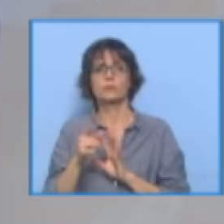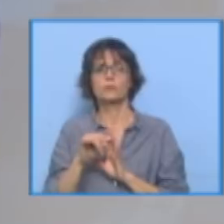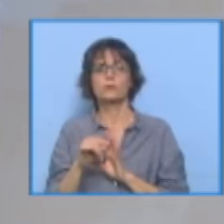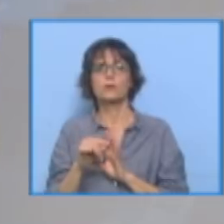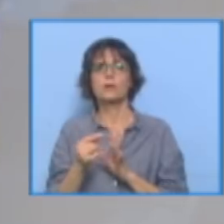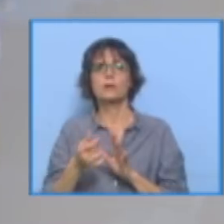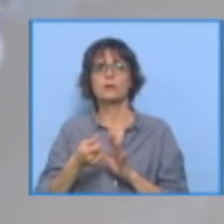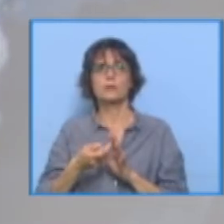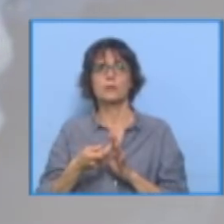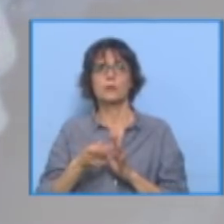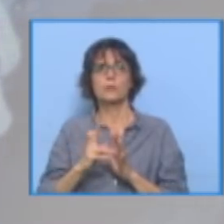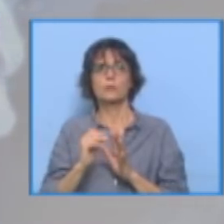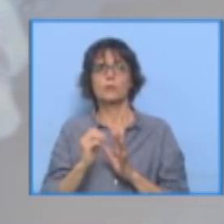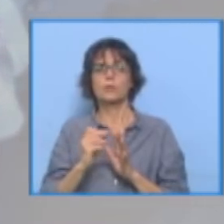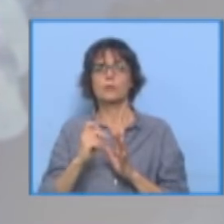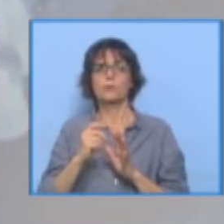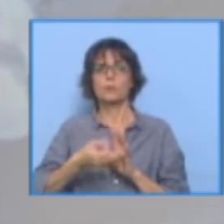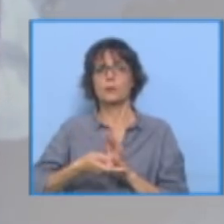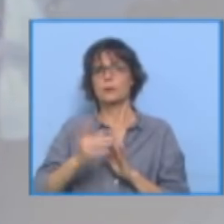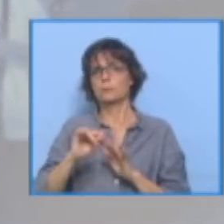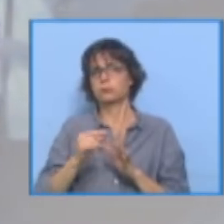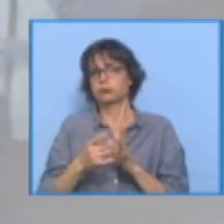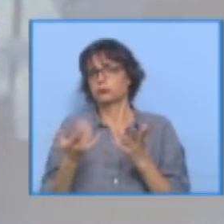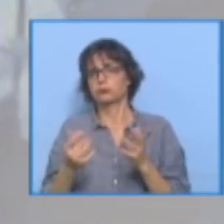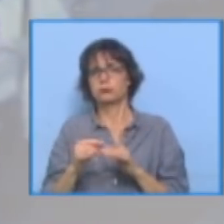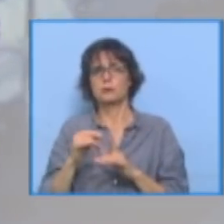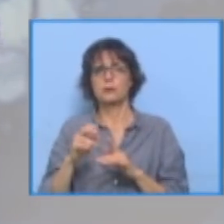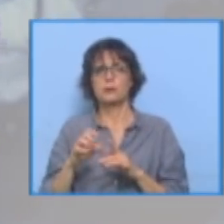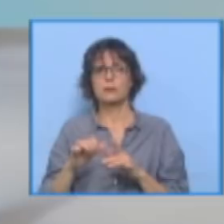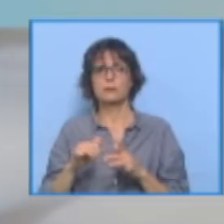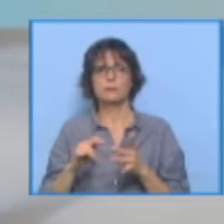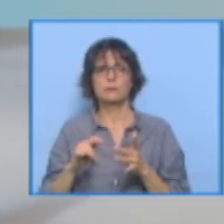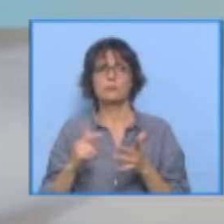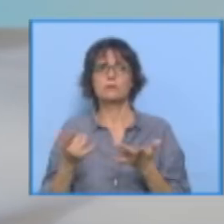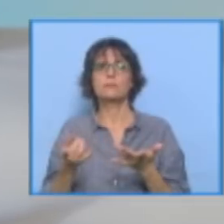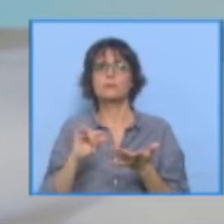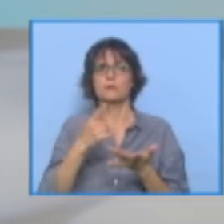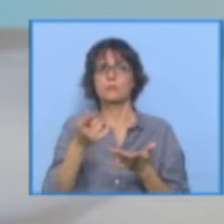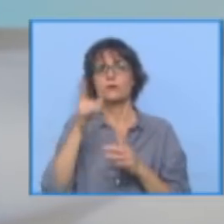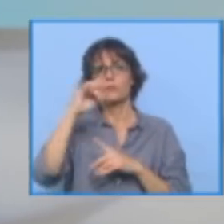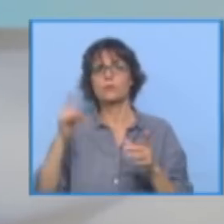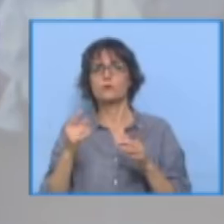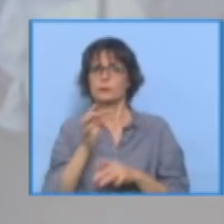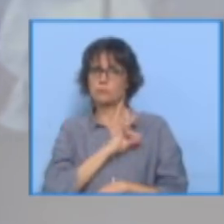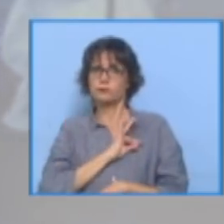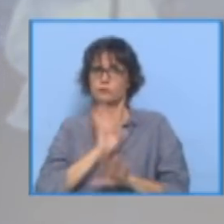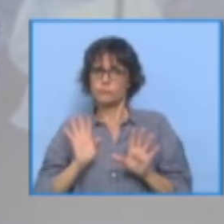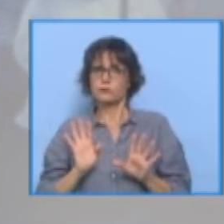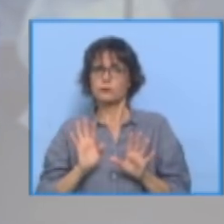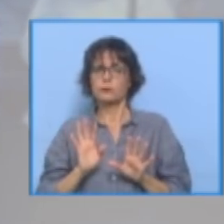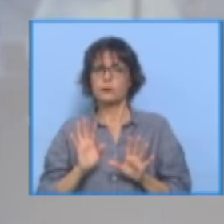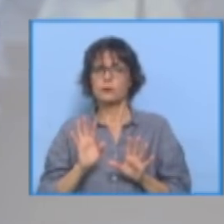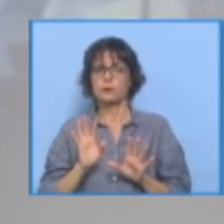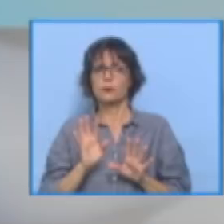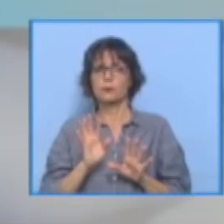rap, existem variedíssimos estilos, pop rock, portanto... Porque são músicas profissionais, não é? Elas são músicas profissionais. Portanto, é um espetáculo